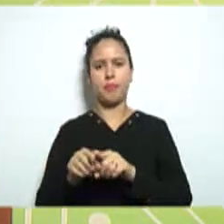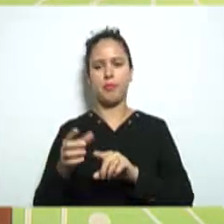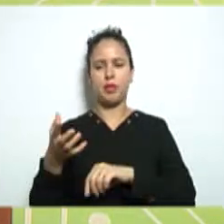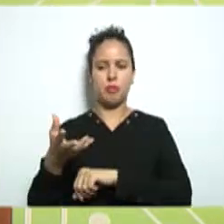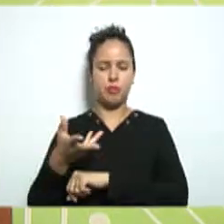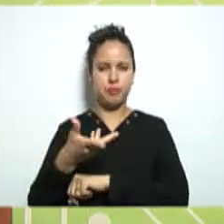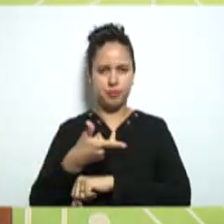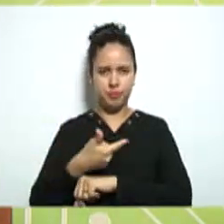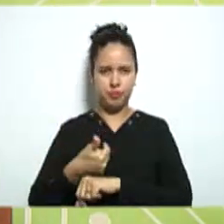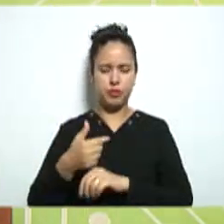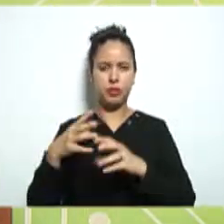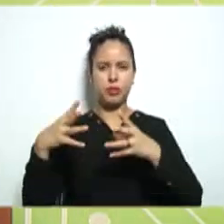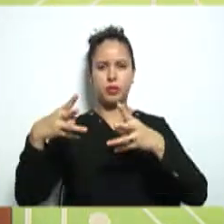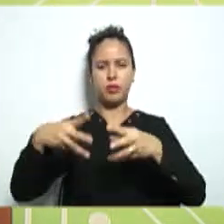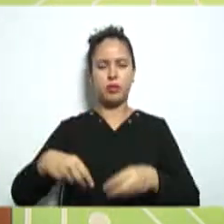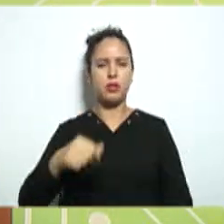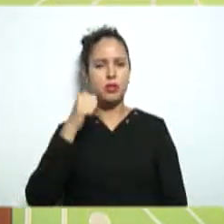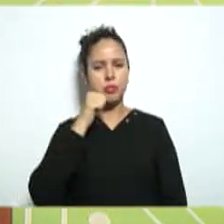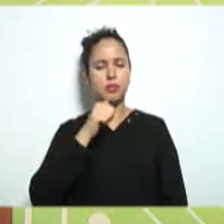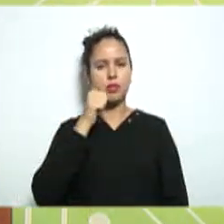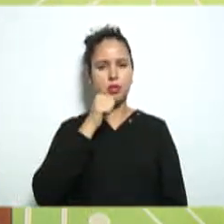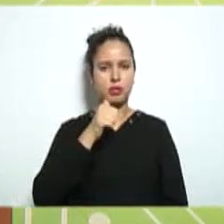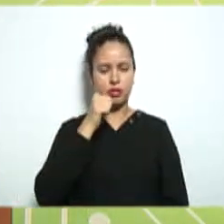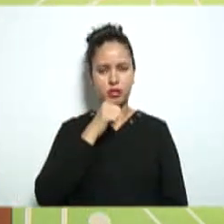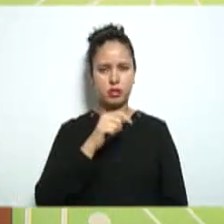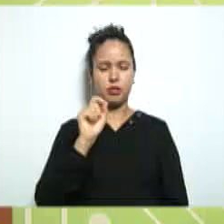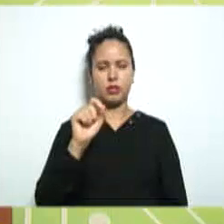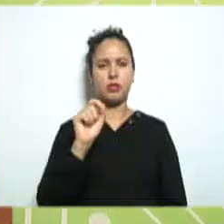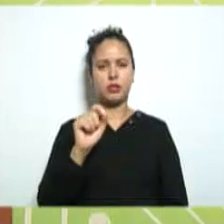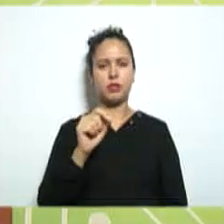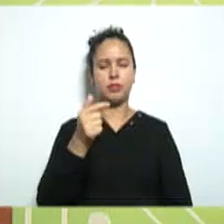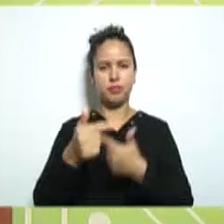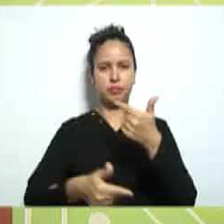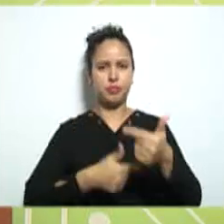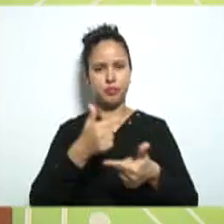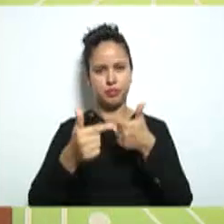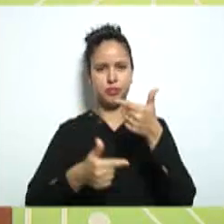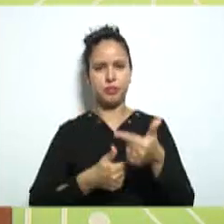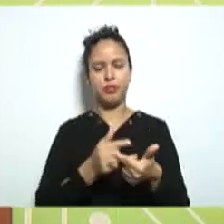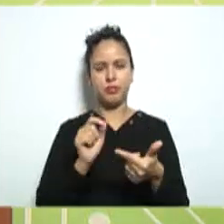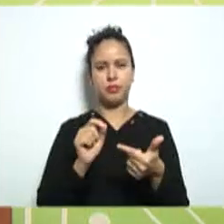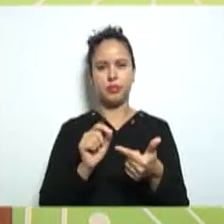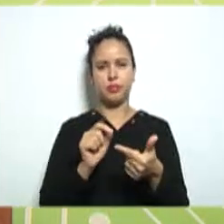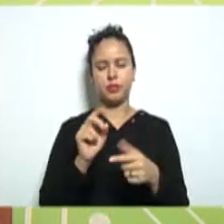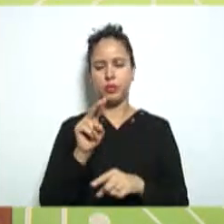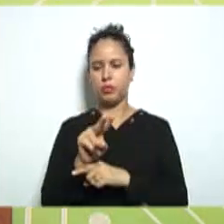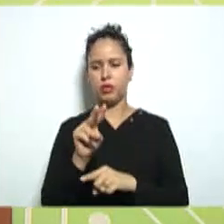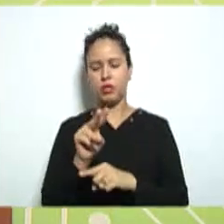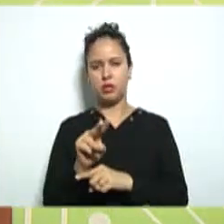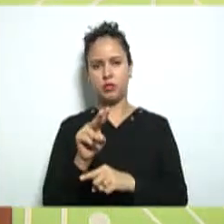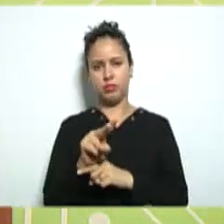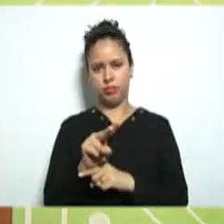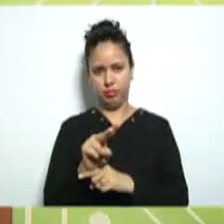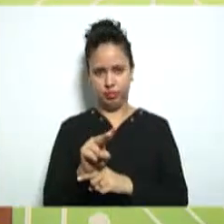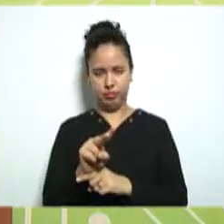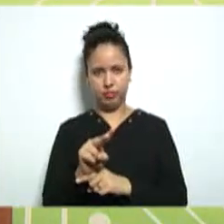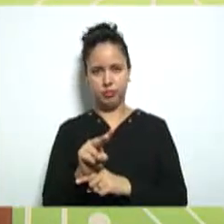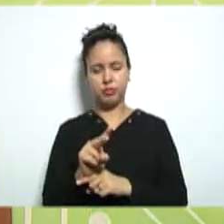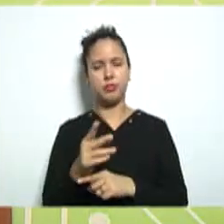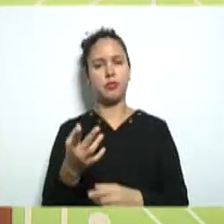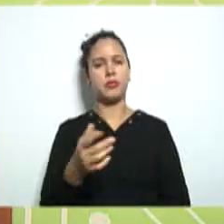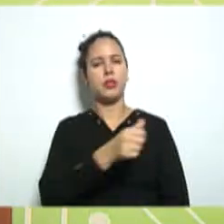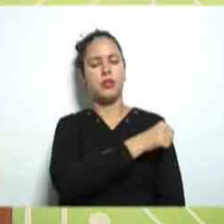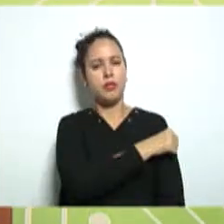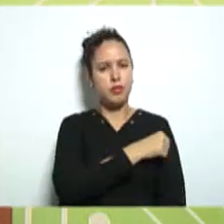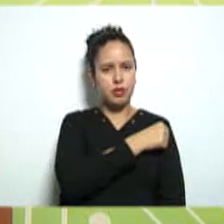Então, todas as mulheres têm predisposição para exercer trabalhos de cuidado. Então,